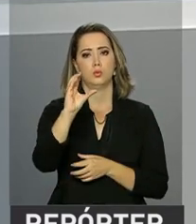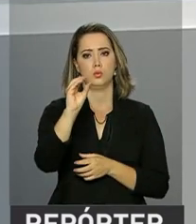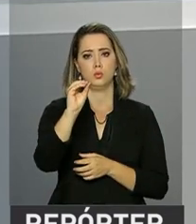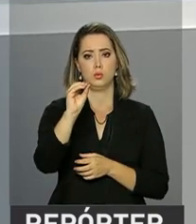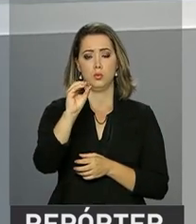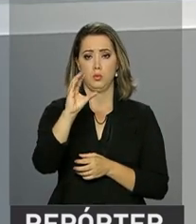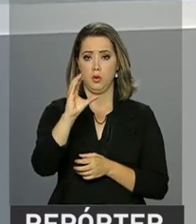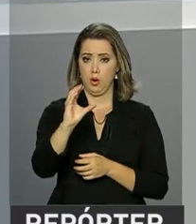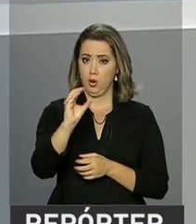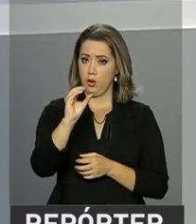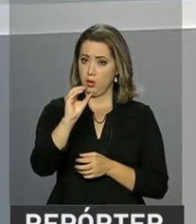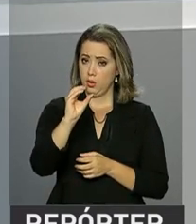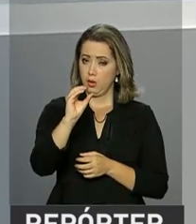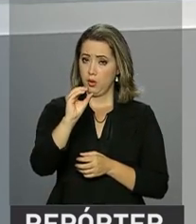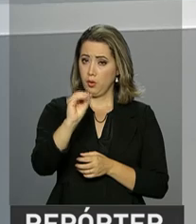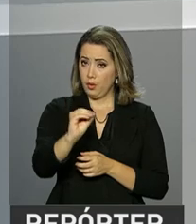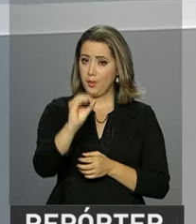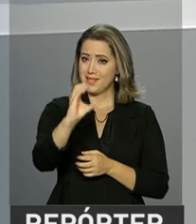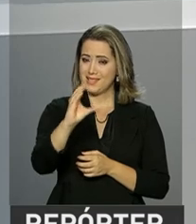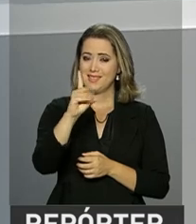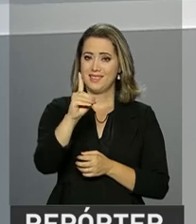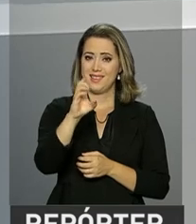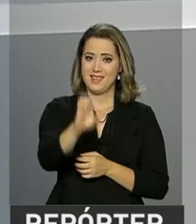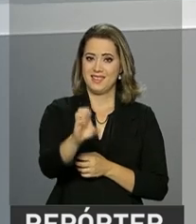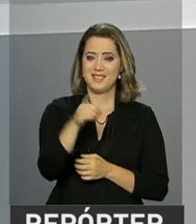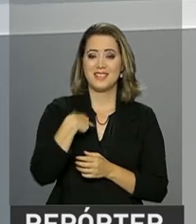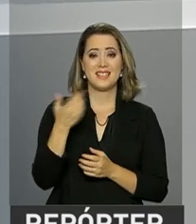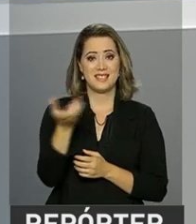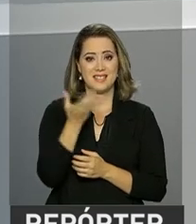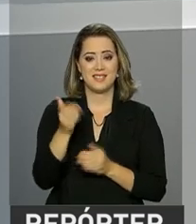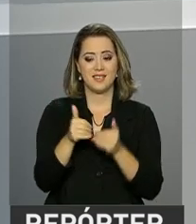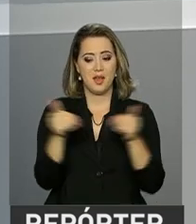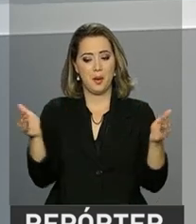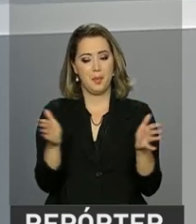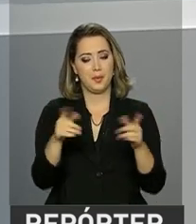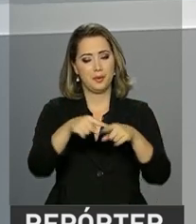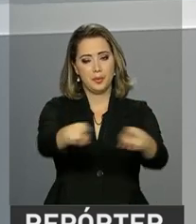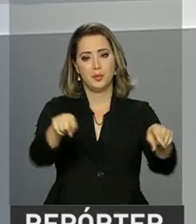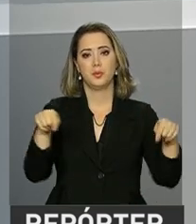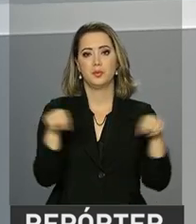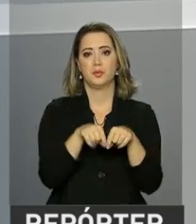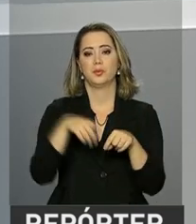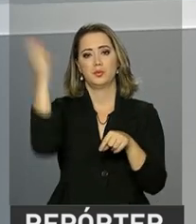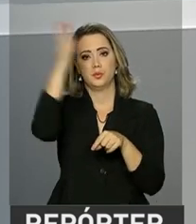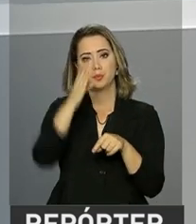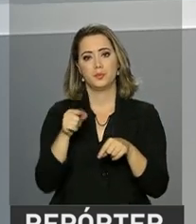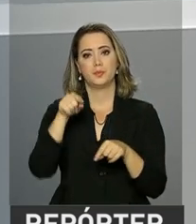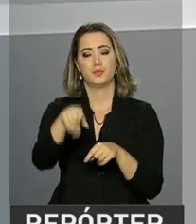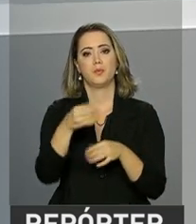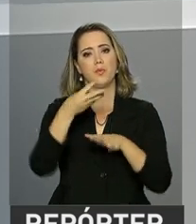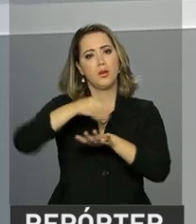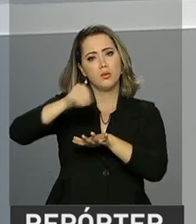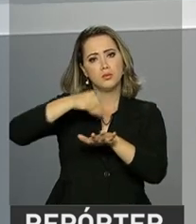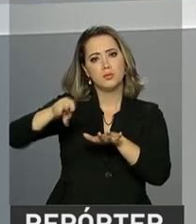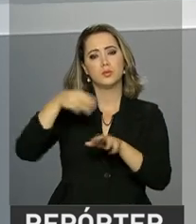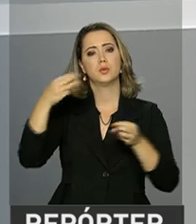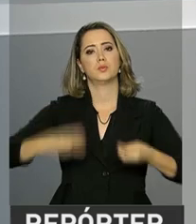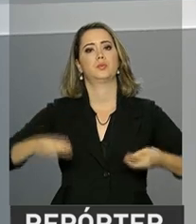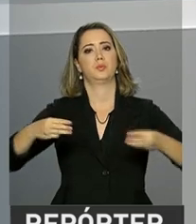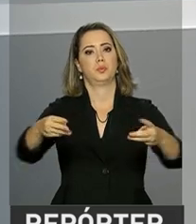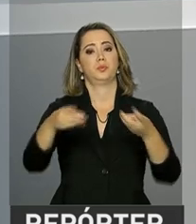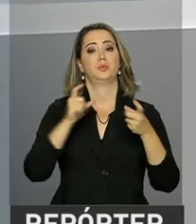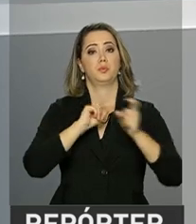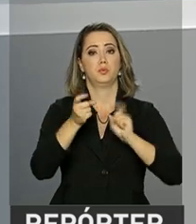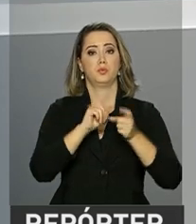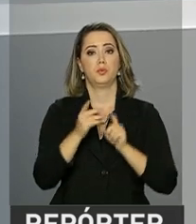desenvolvimento econômico ocde quer abrir um escritório no Brasil a informação é do Ministro da Fazenda Henrique Meirelles que está em